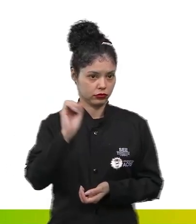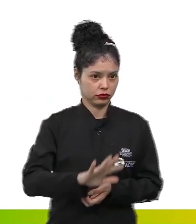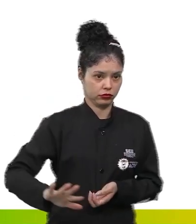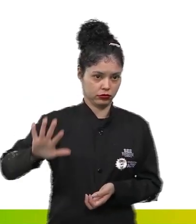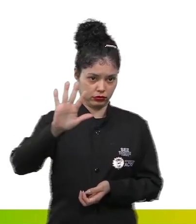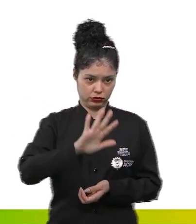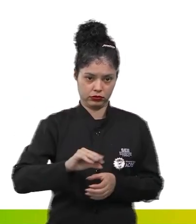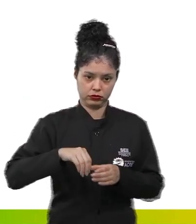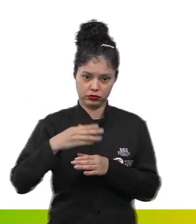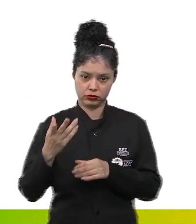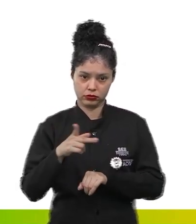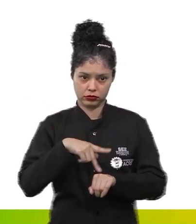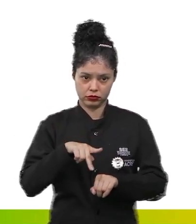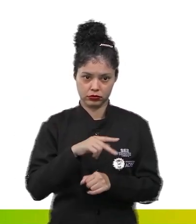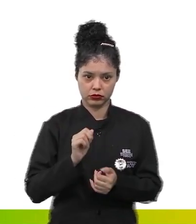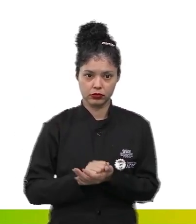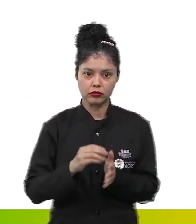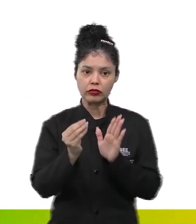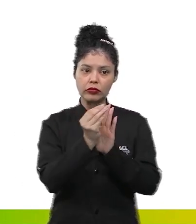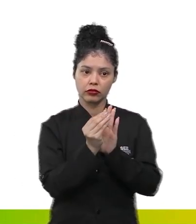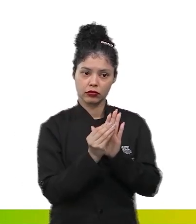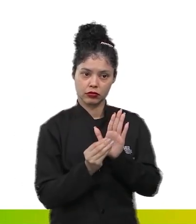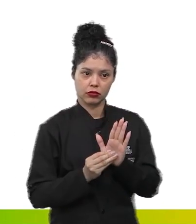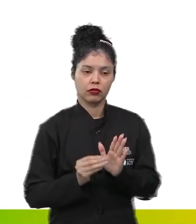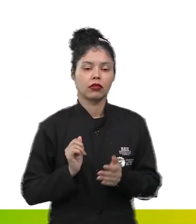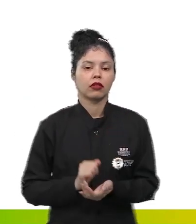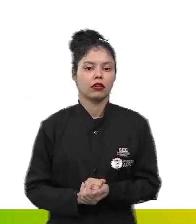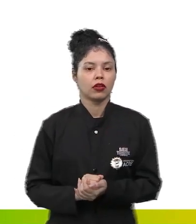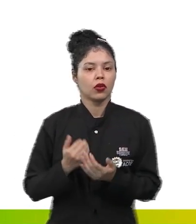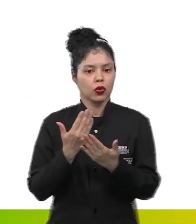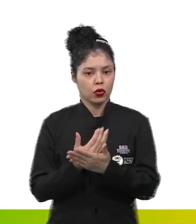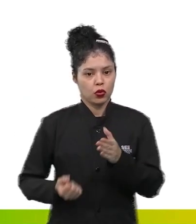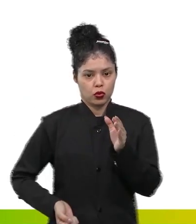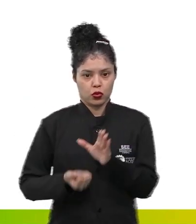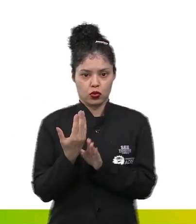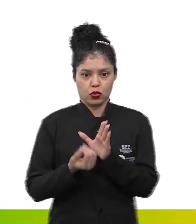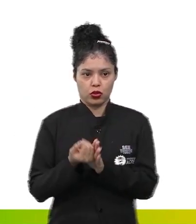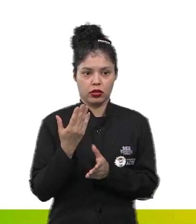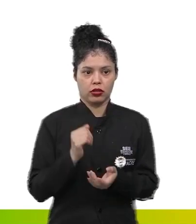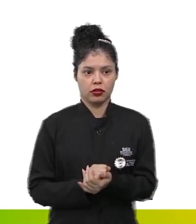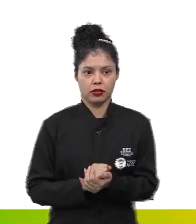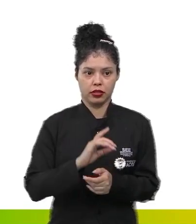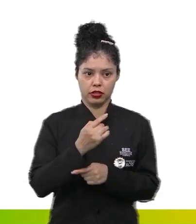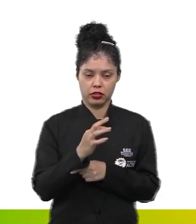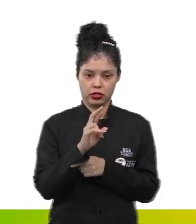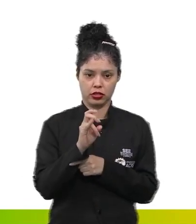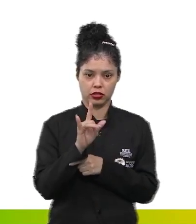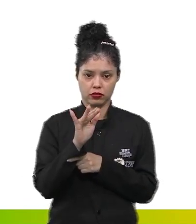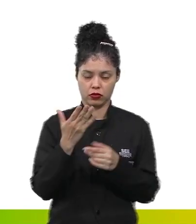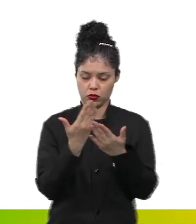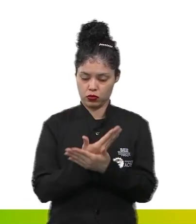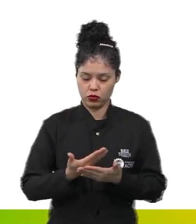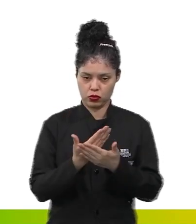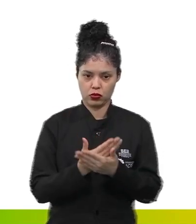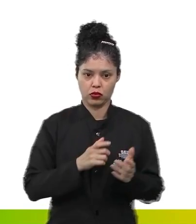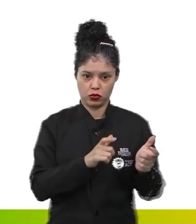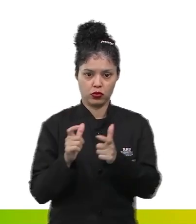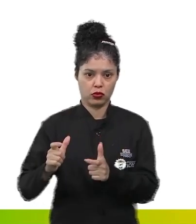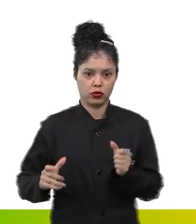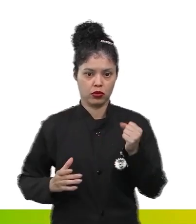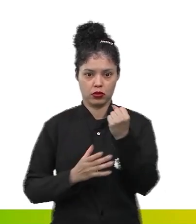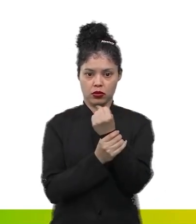nacional e internacionalmente, foram fatores que levaram à criação das reservas extrativistas, áreas